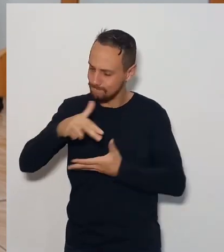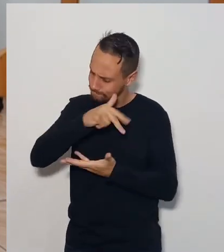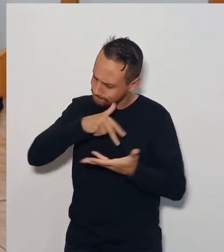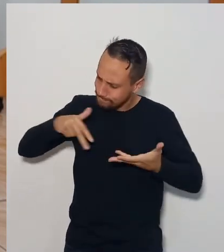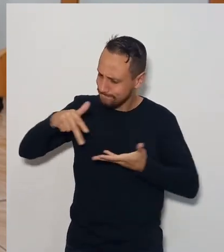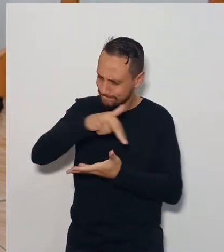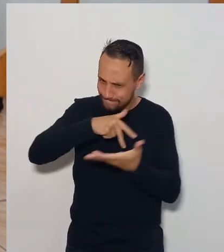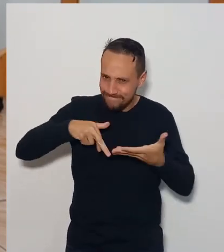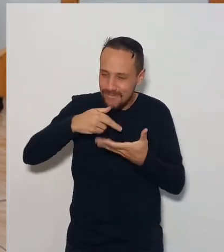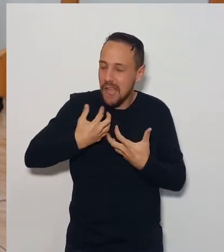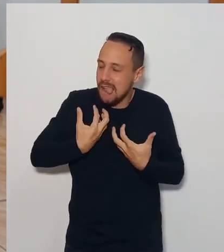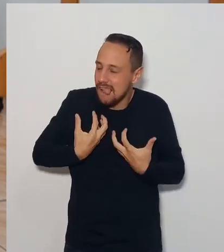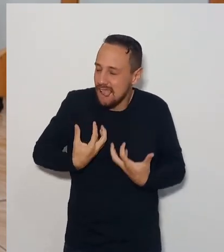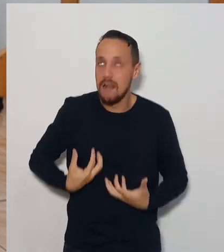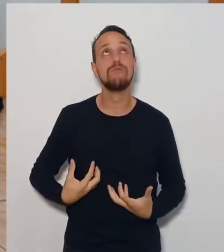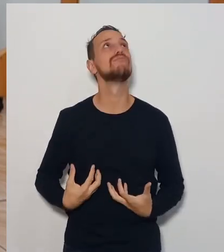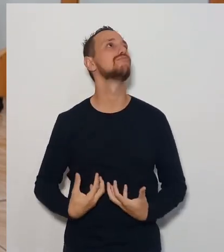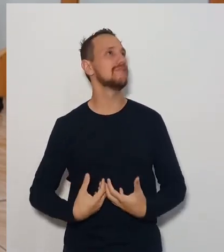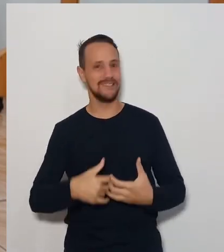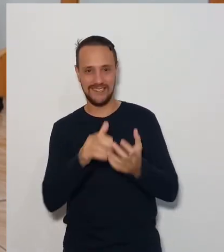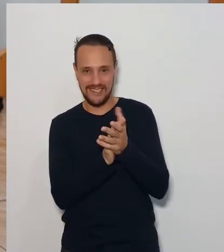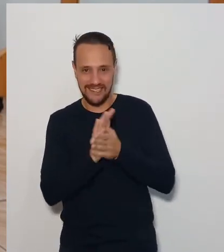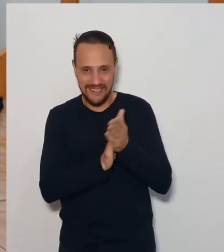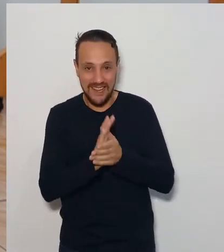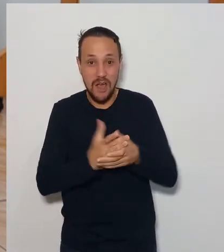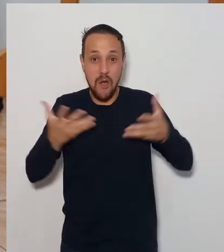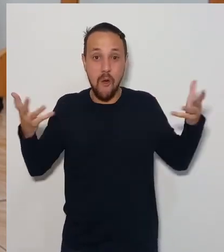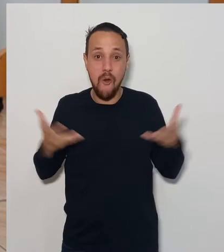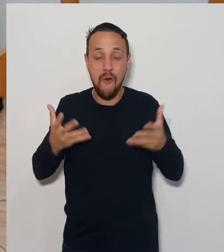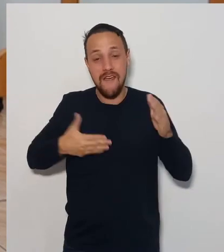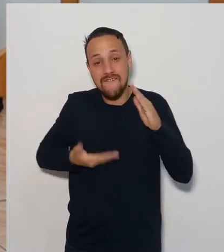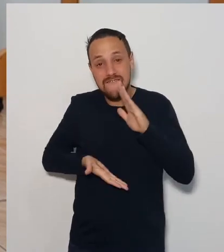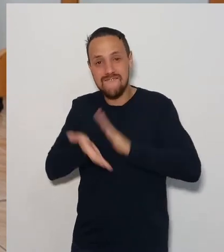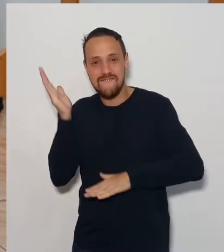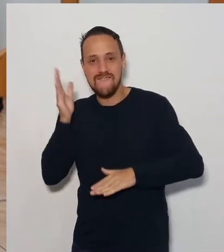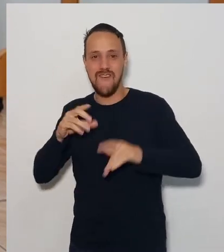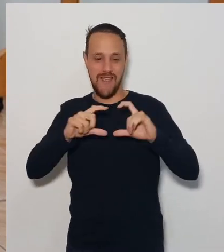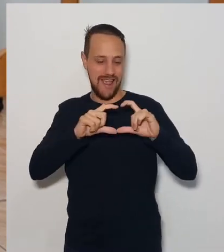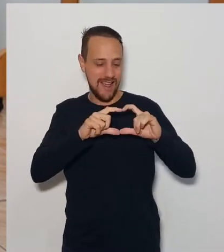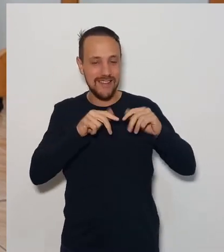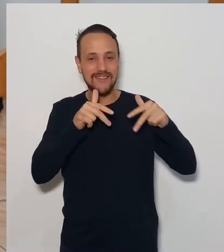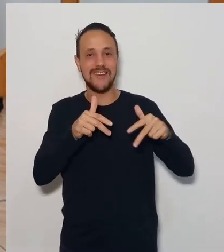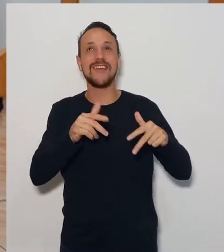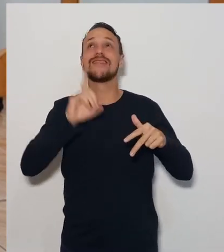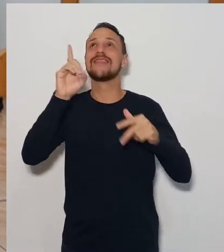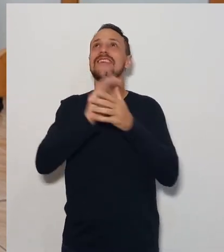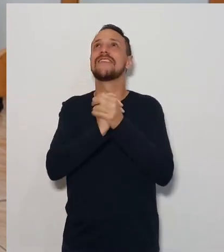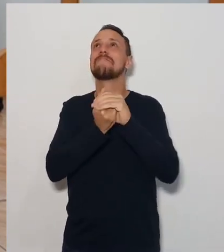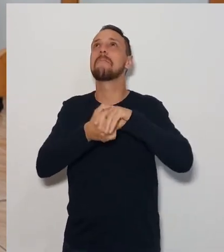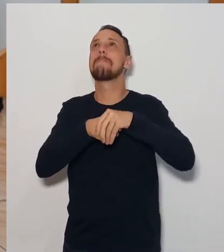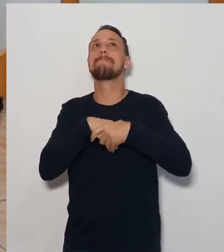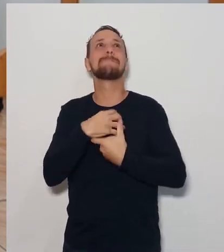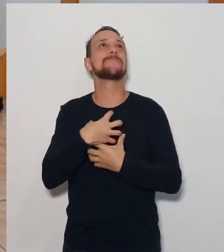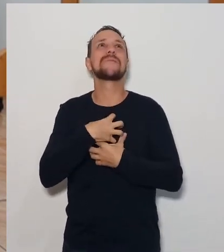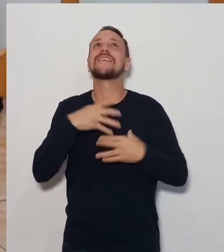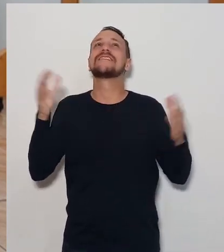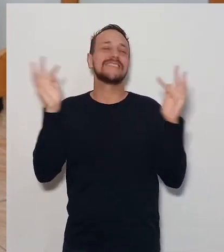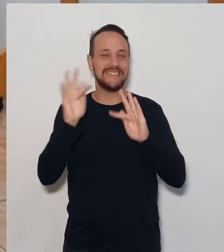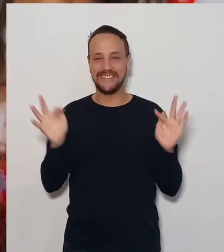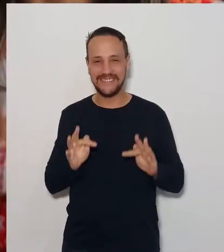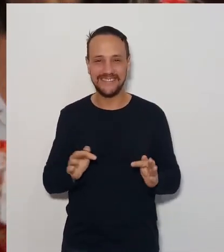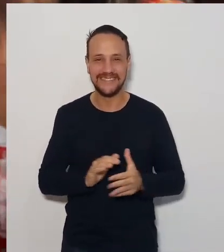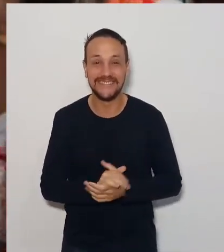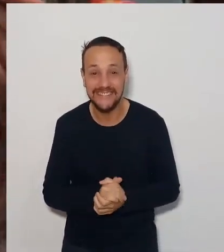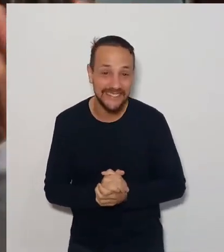o dia de inchar. Mas é hoje que eu vou pra aquele arrastar pé da Defi, meu Deus do céu, que